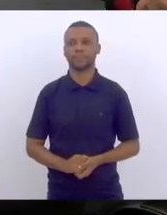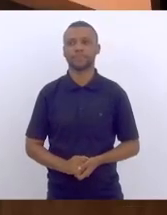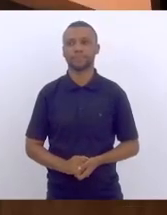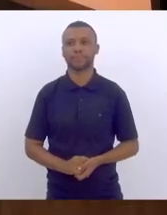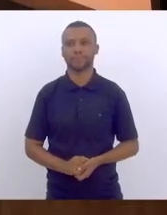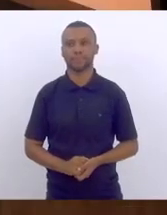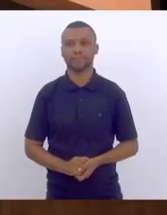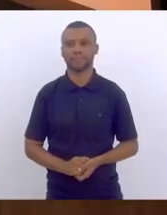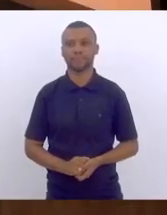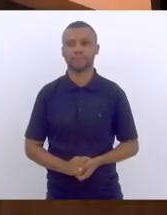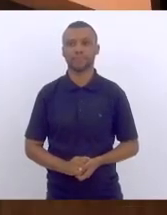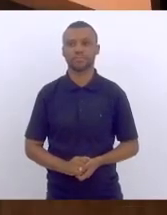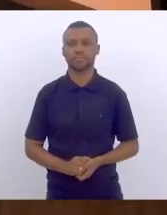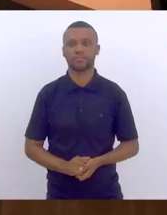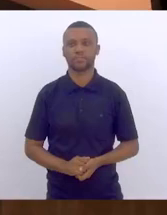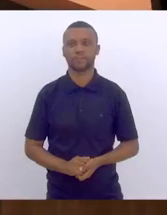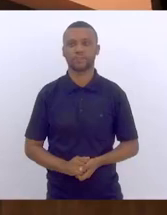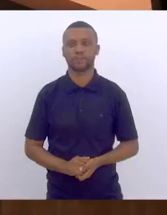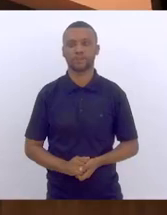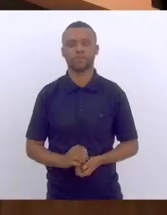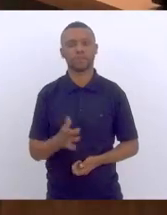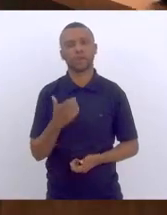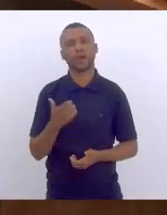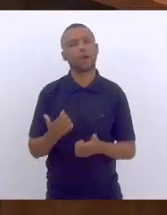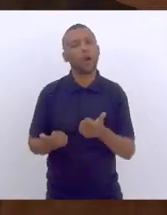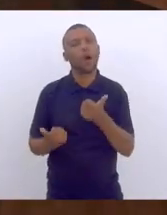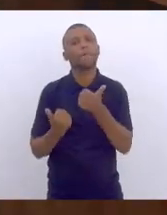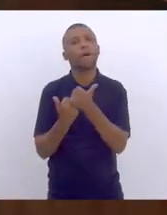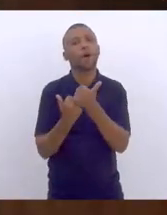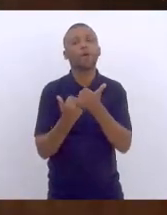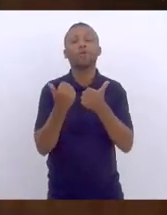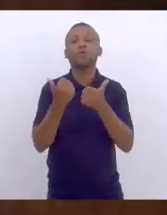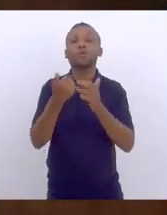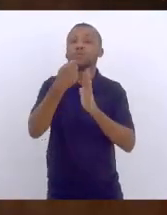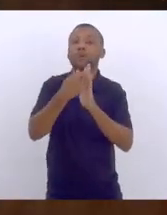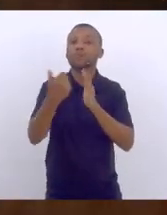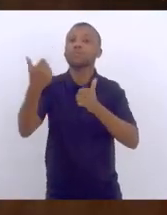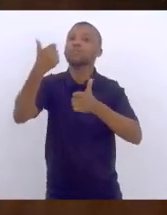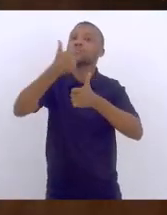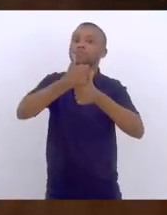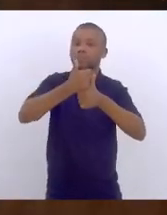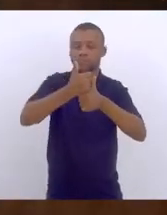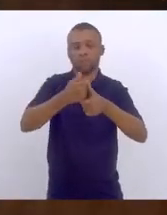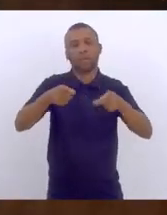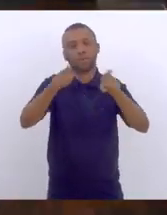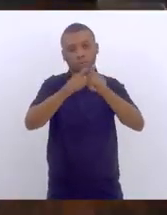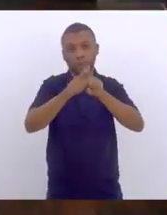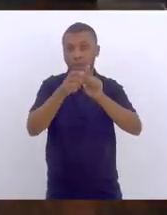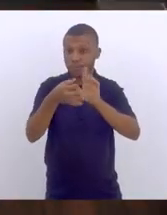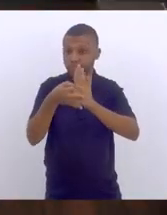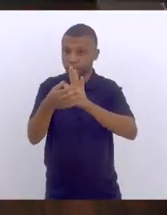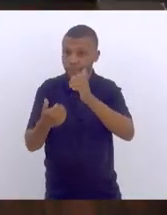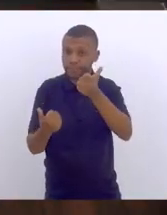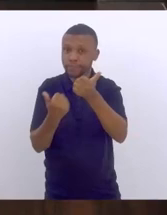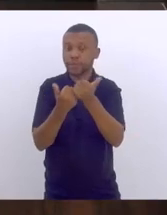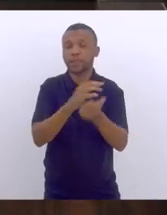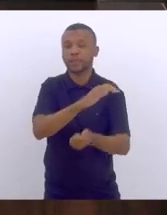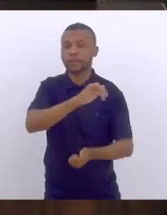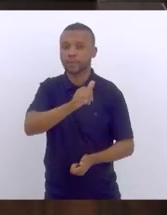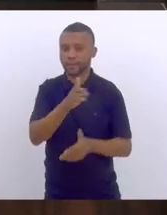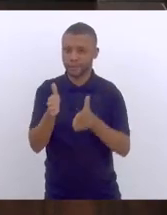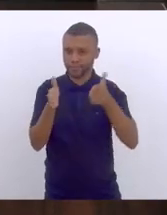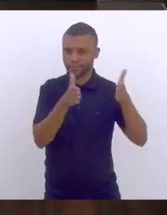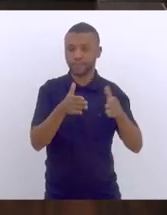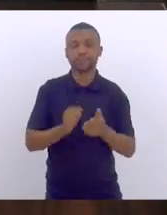Presidente, vou dar o parecer, é meu, mas tem substitutivo, tá? Perfeito? Então, acompanho o parecer da CCJ. Pela Comissão de